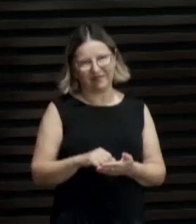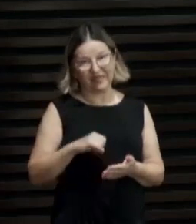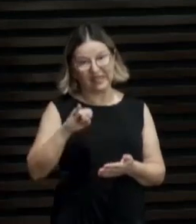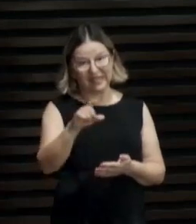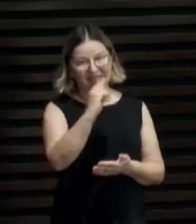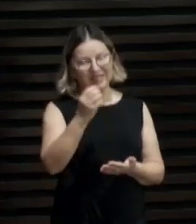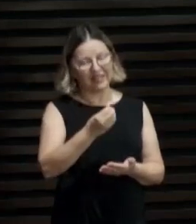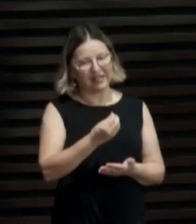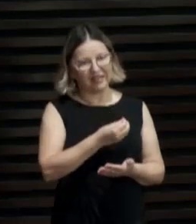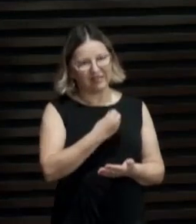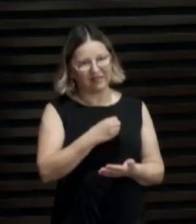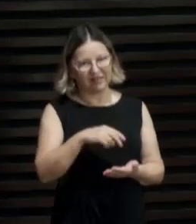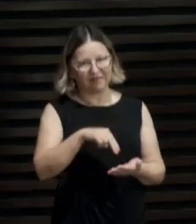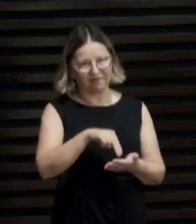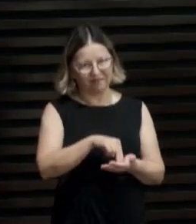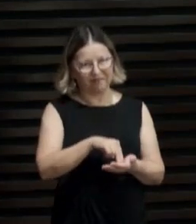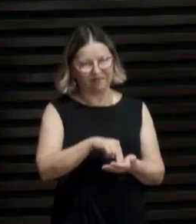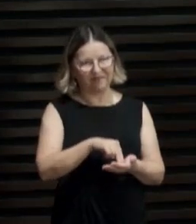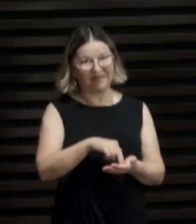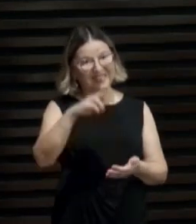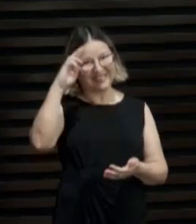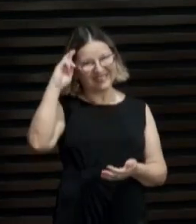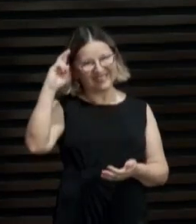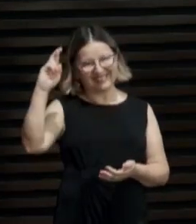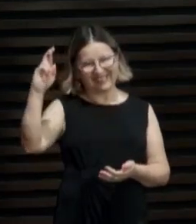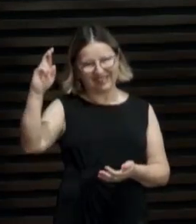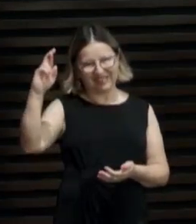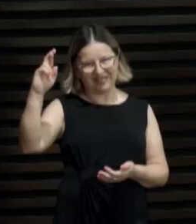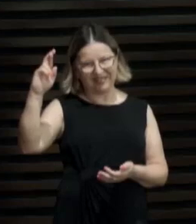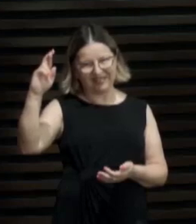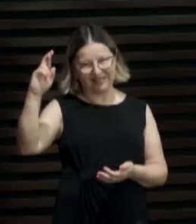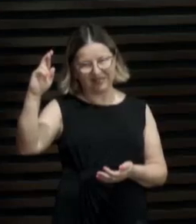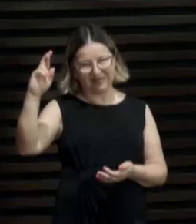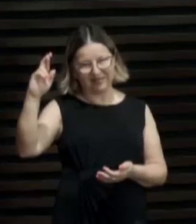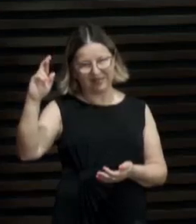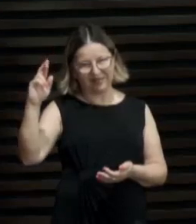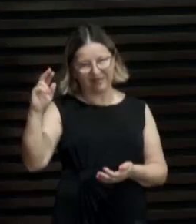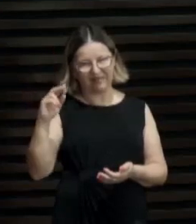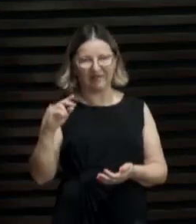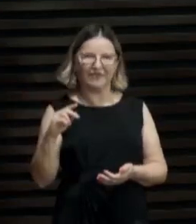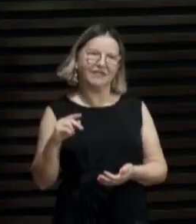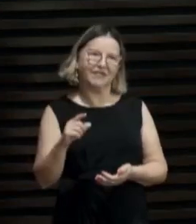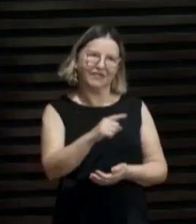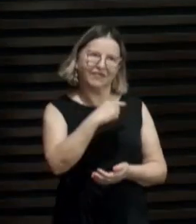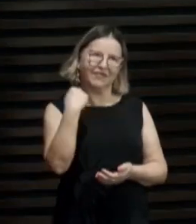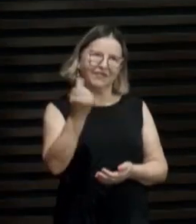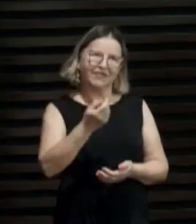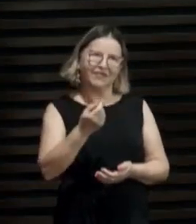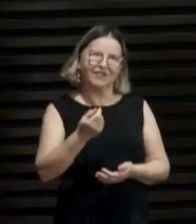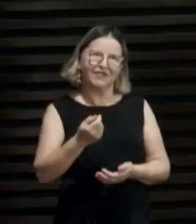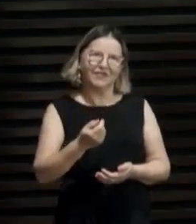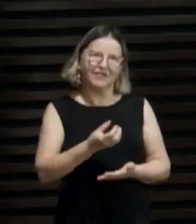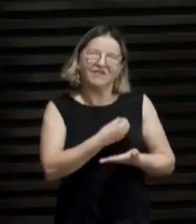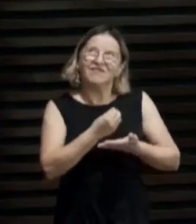está fundamentada no Senhor, nós vamos nos entregar totalmente a Ele,